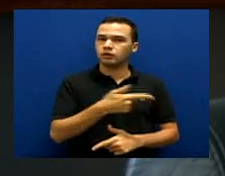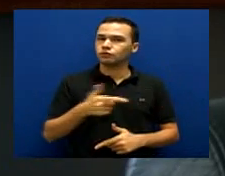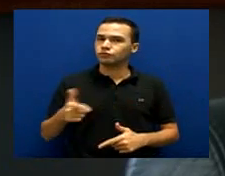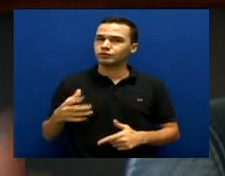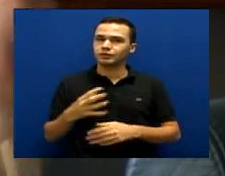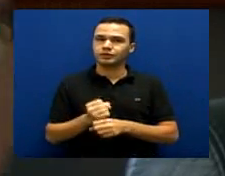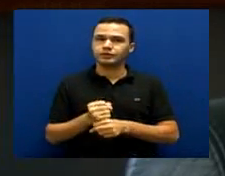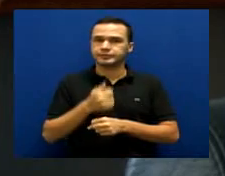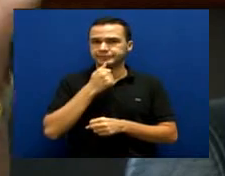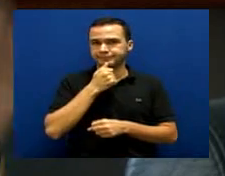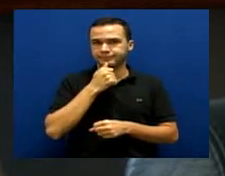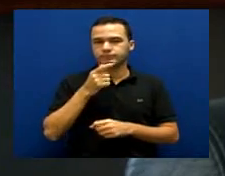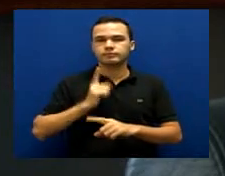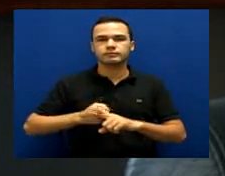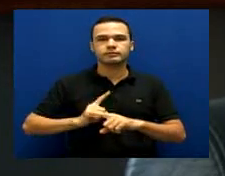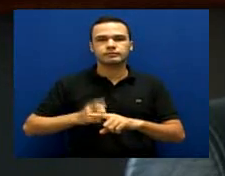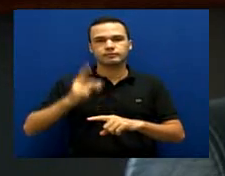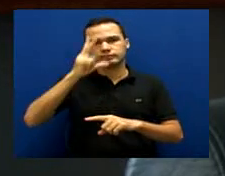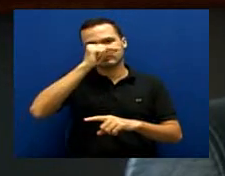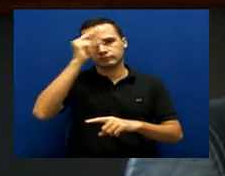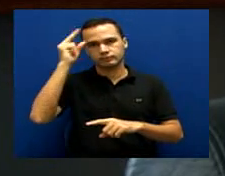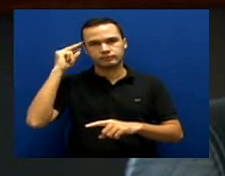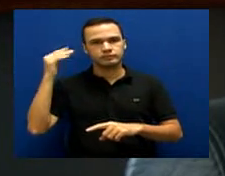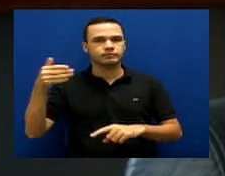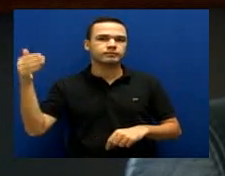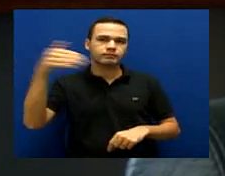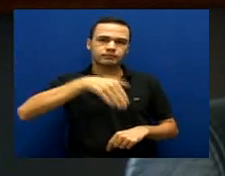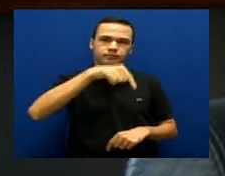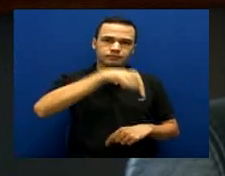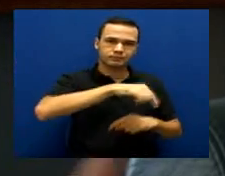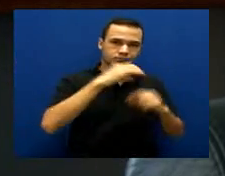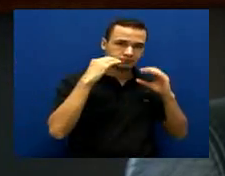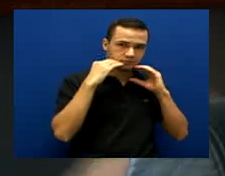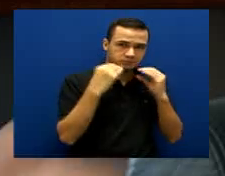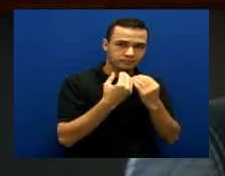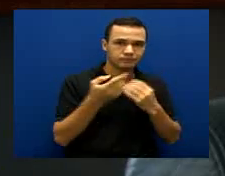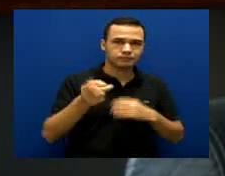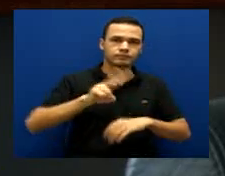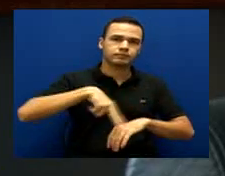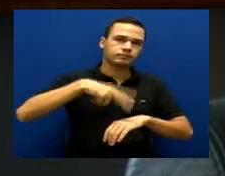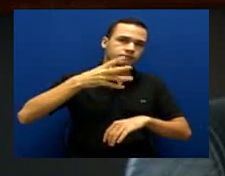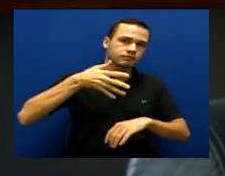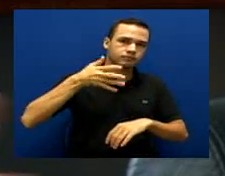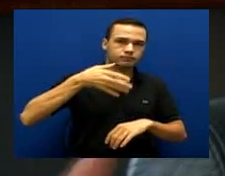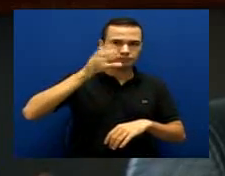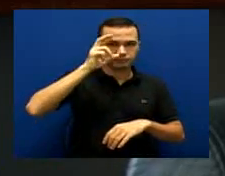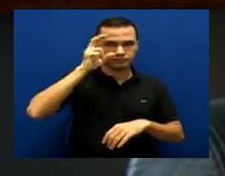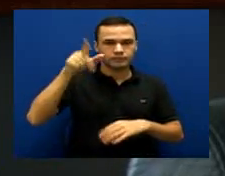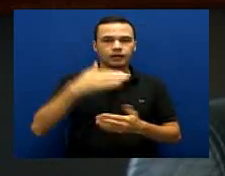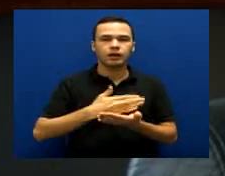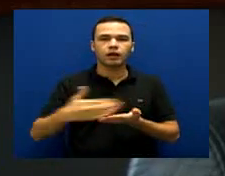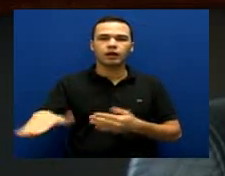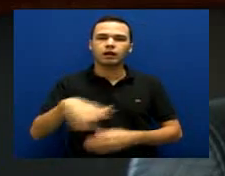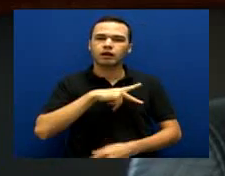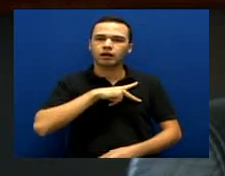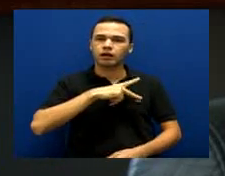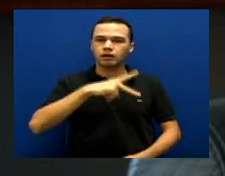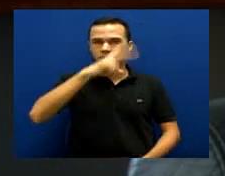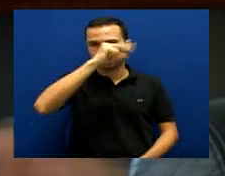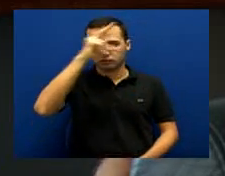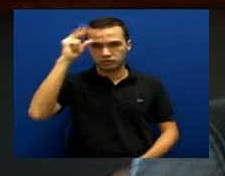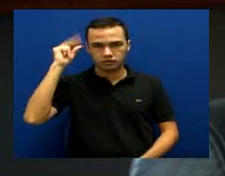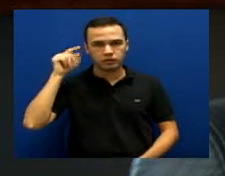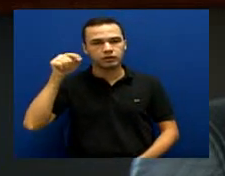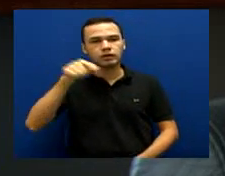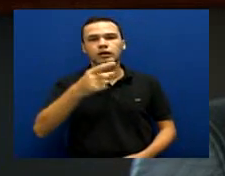contabilizados porque o prefeito veio aqui no dia da posse do prefeito crespo feito o anúncio diz que entregavam a prefeitura